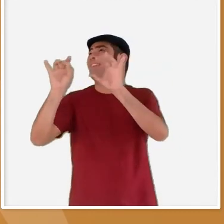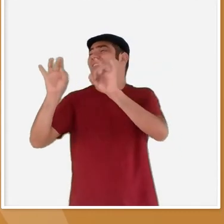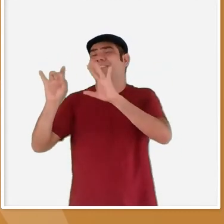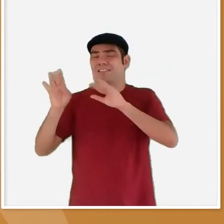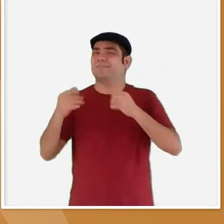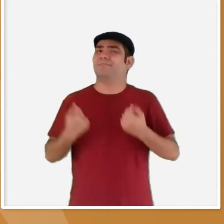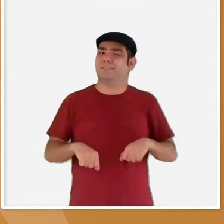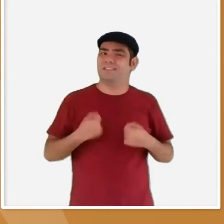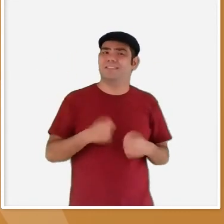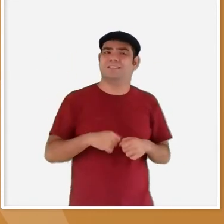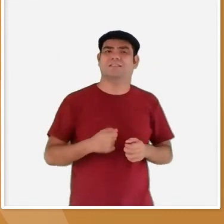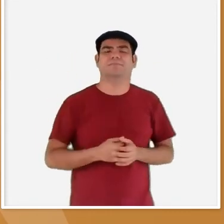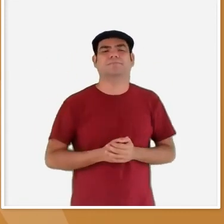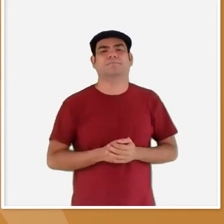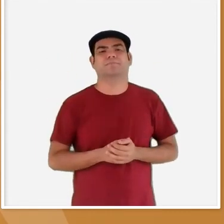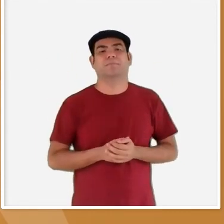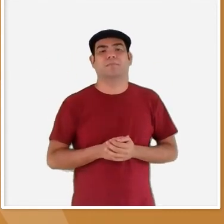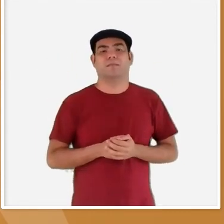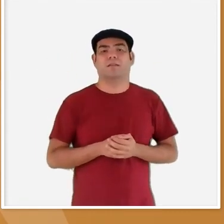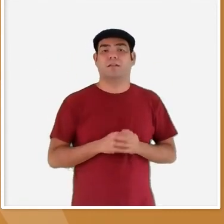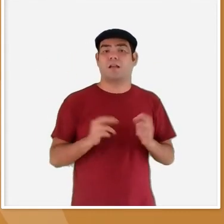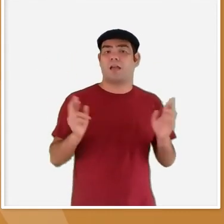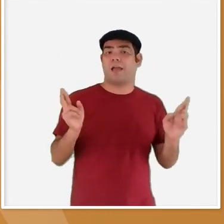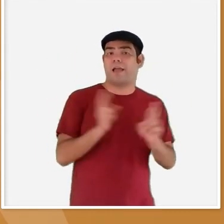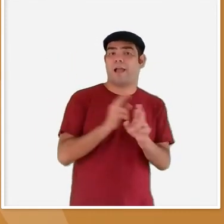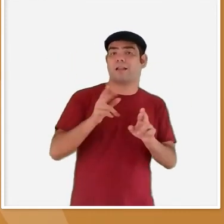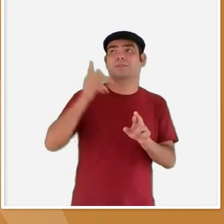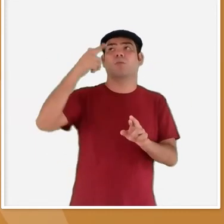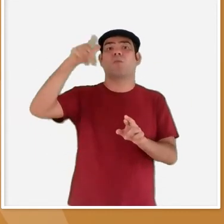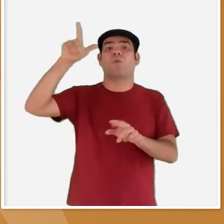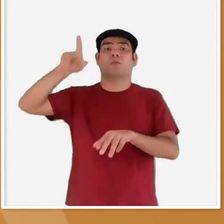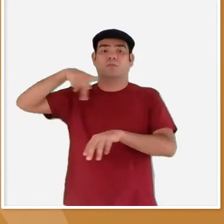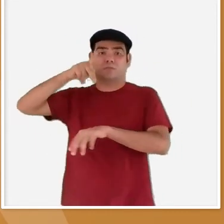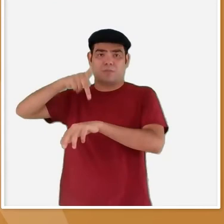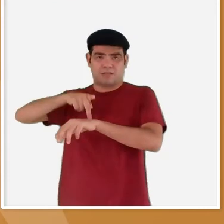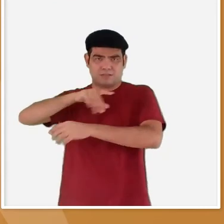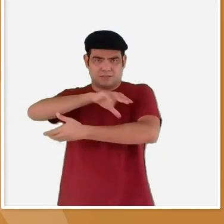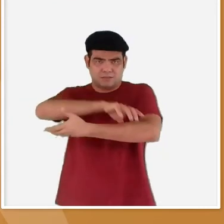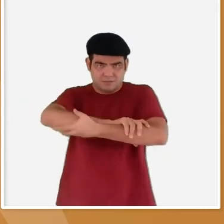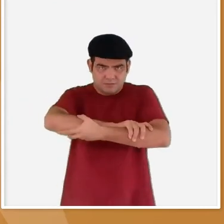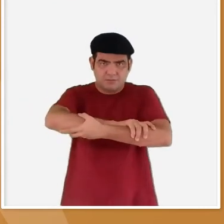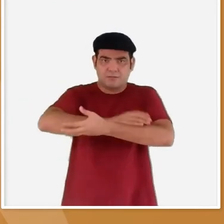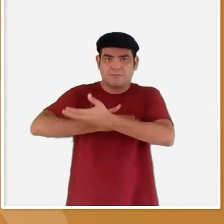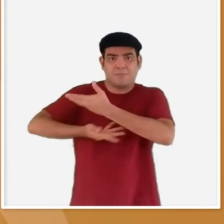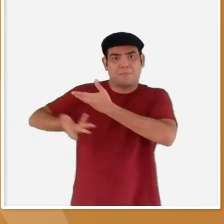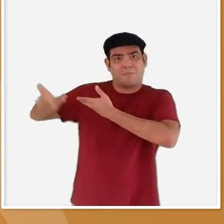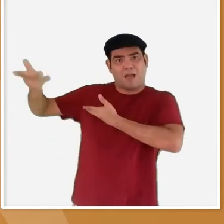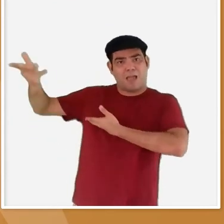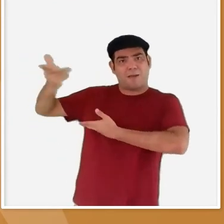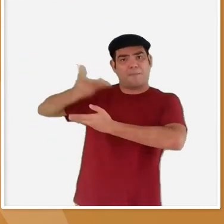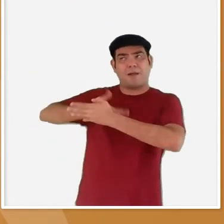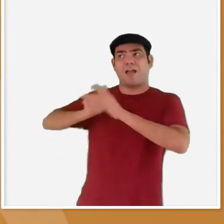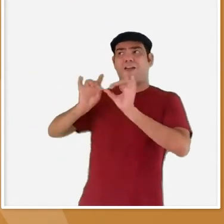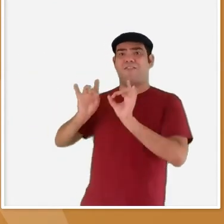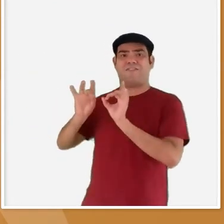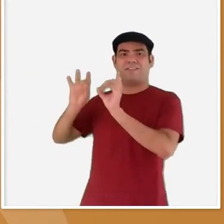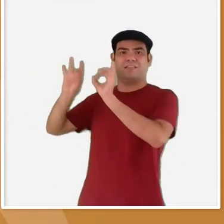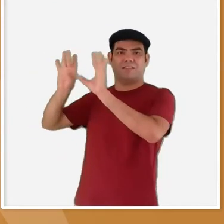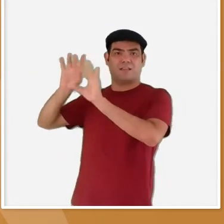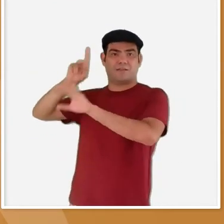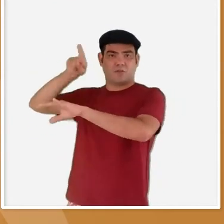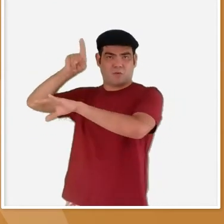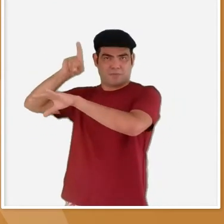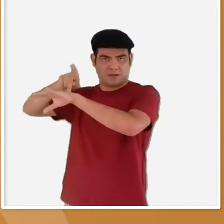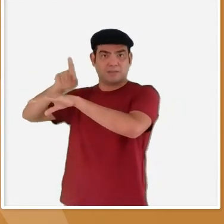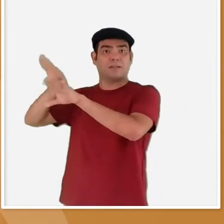terciário. E ele precisa ter relação com outros países para poder vender seu produto e também poder comprar